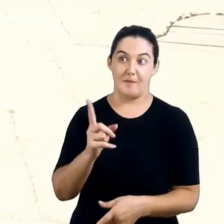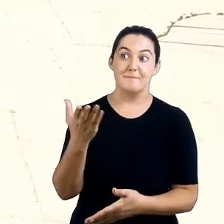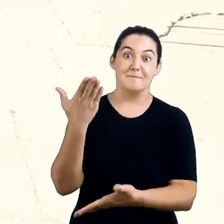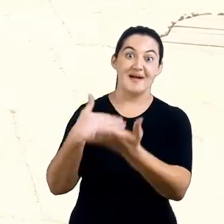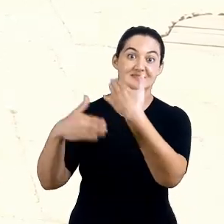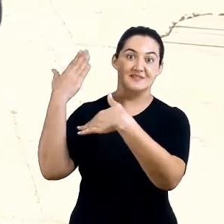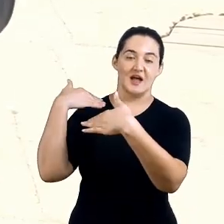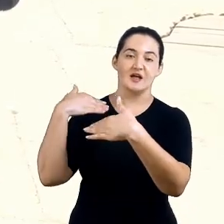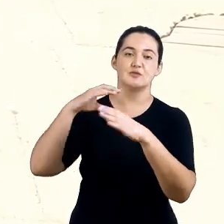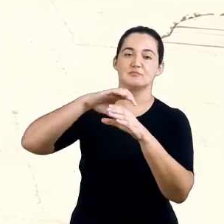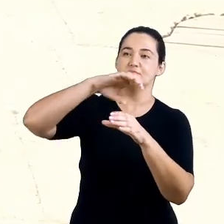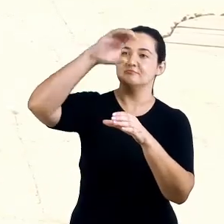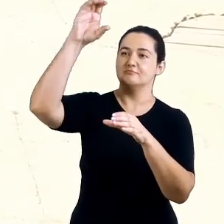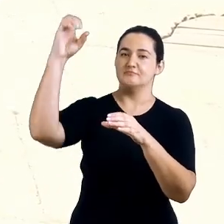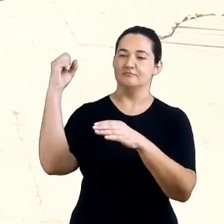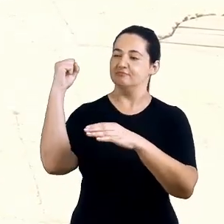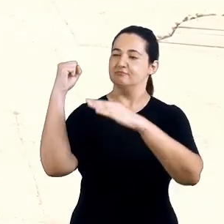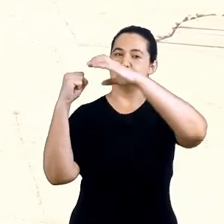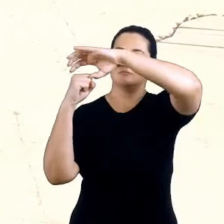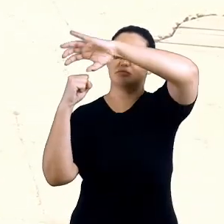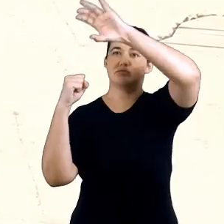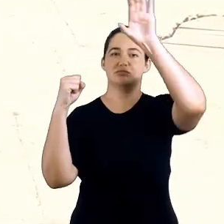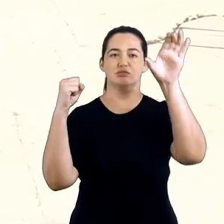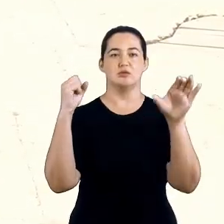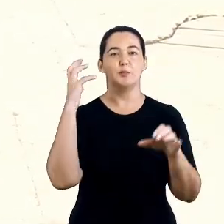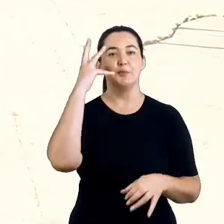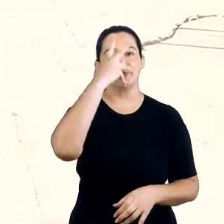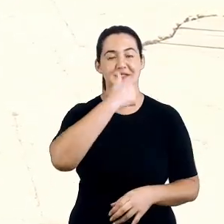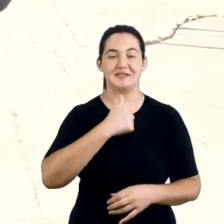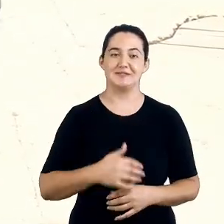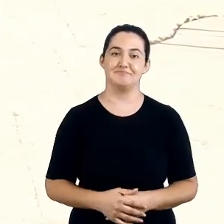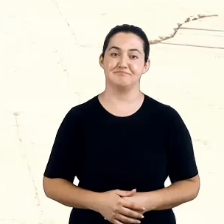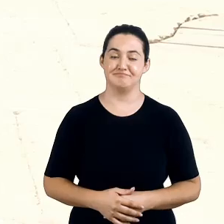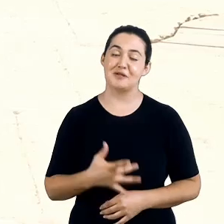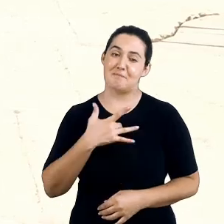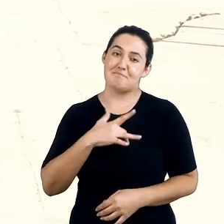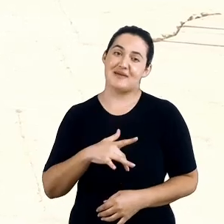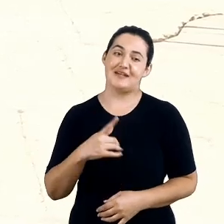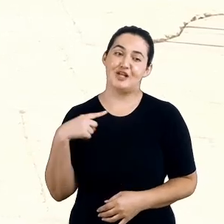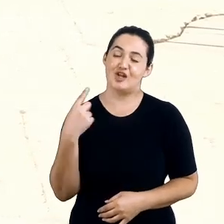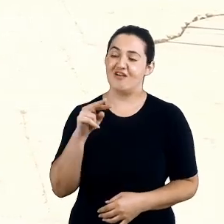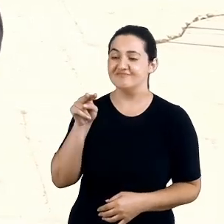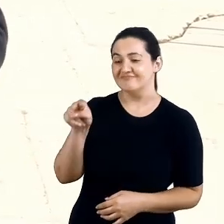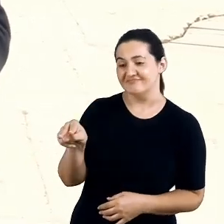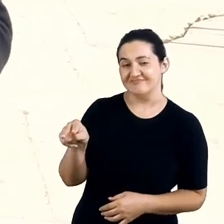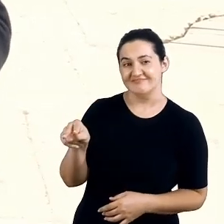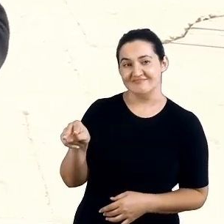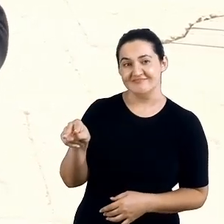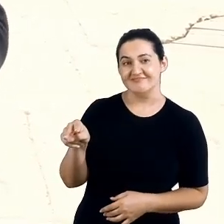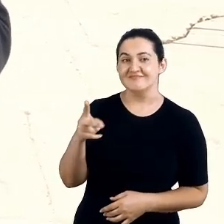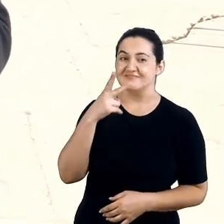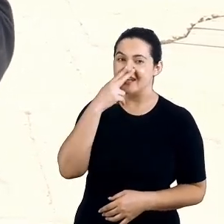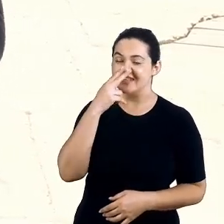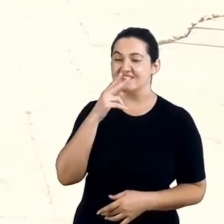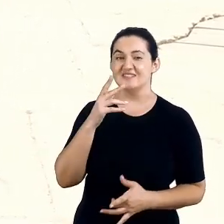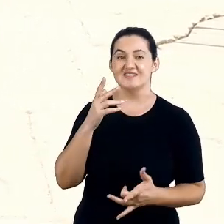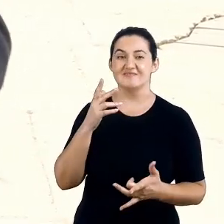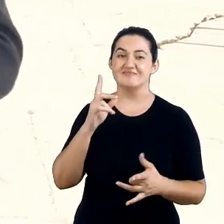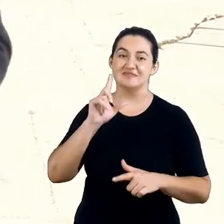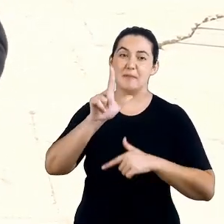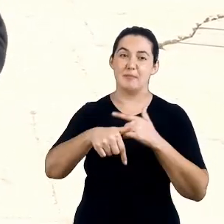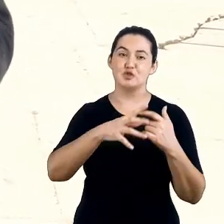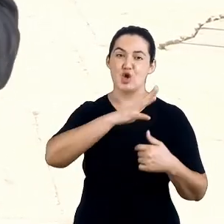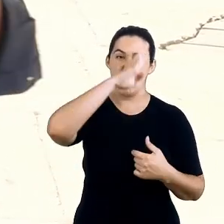hoje, mas bela, lá em cima, enfeitando o templo. Pena que nós a contemplamos numa condição